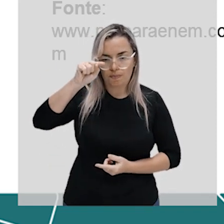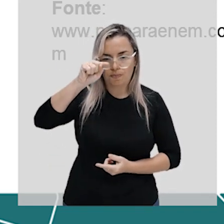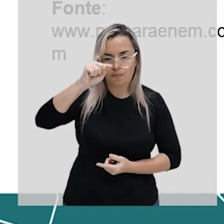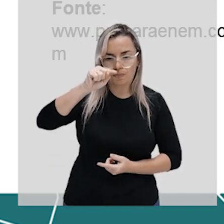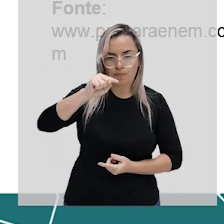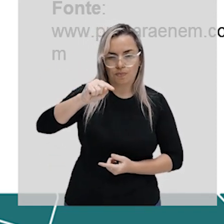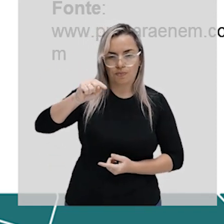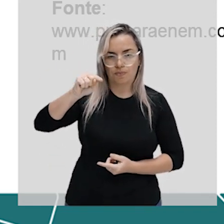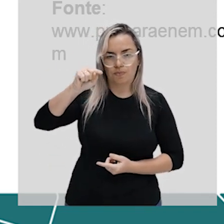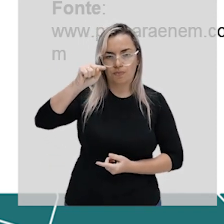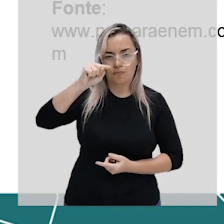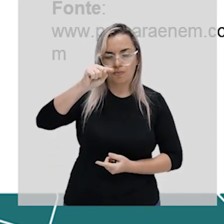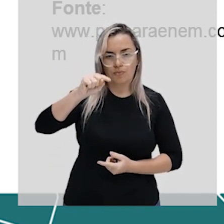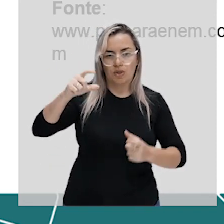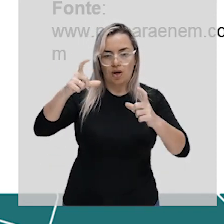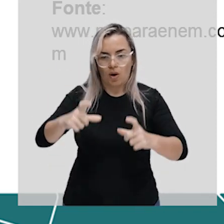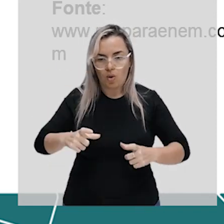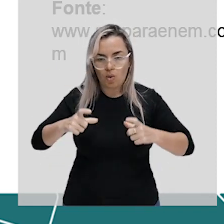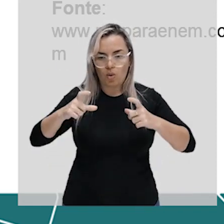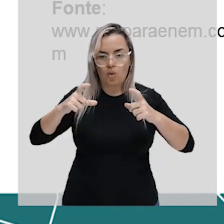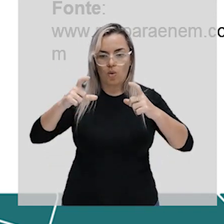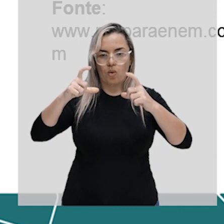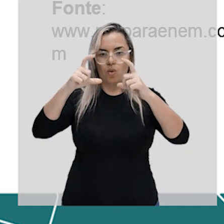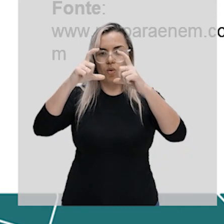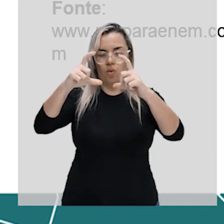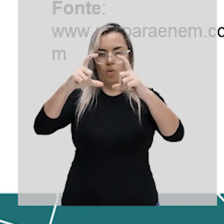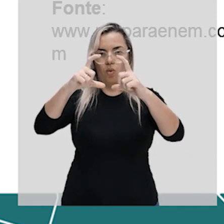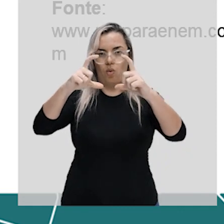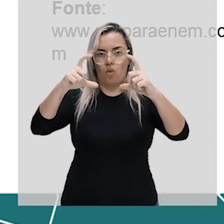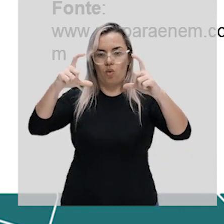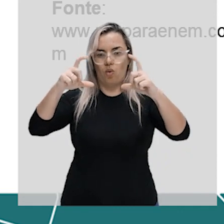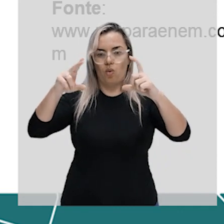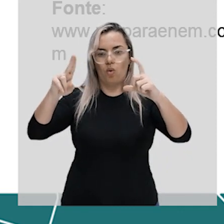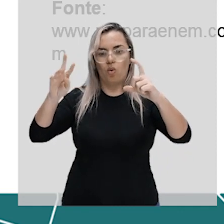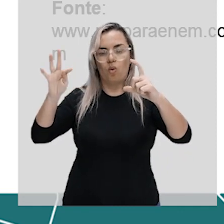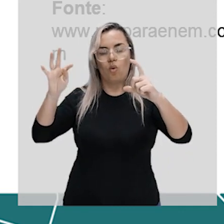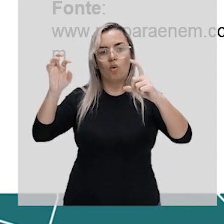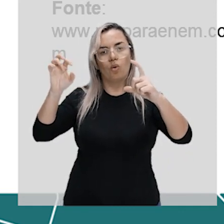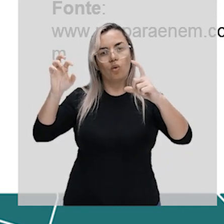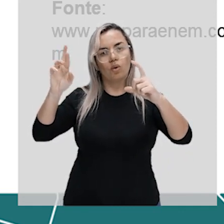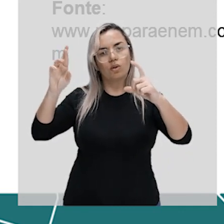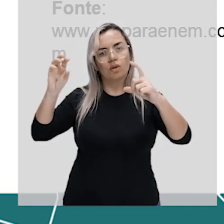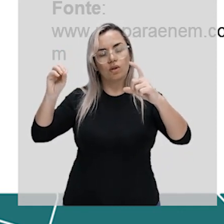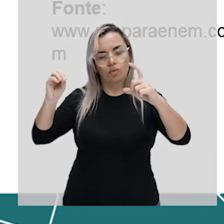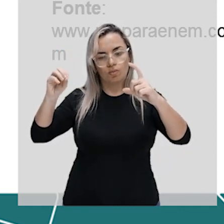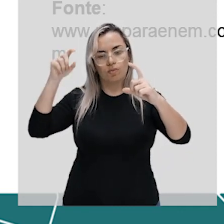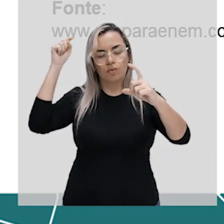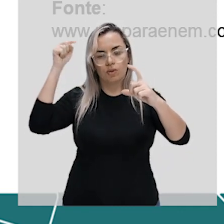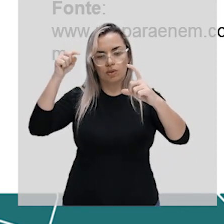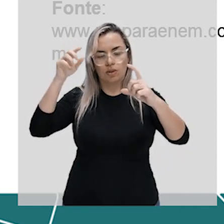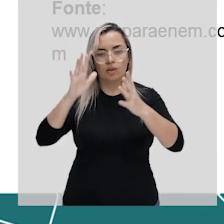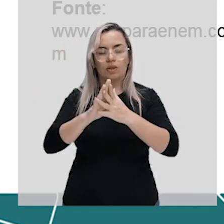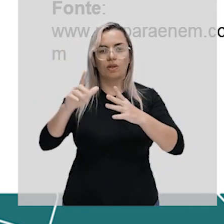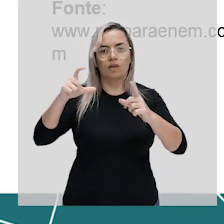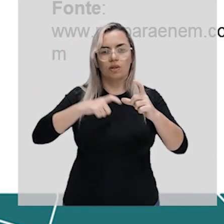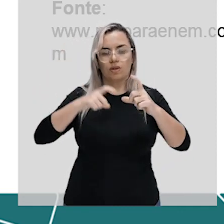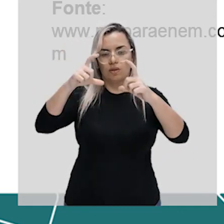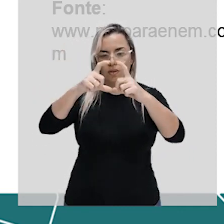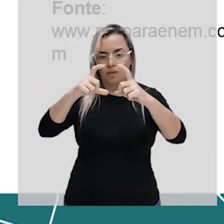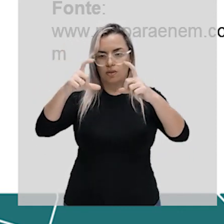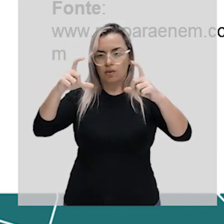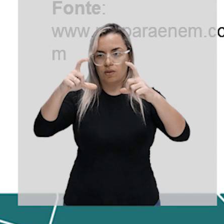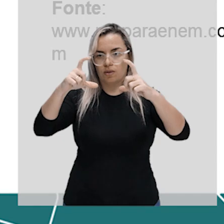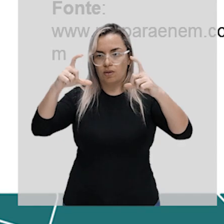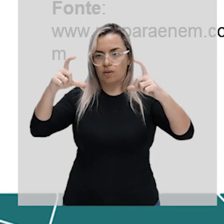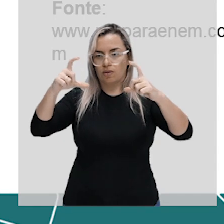ao útero. Esse útero, como eu já mencionei para vocês, ele vai ter camadas. Existem